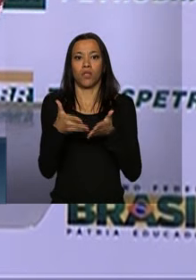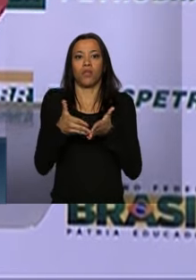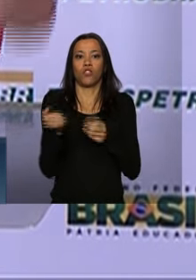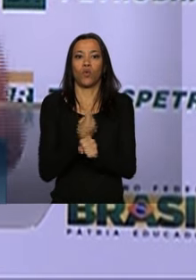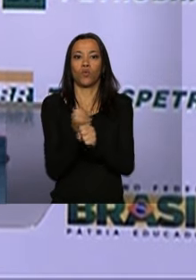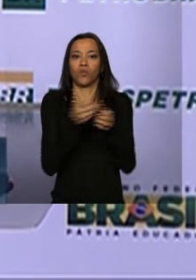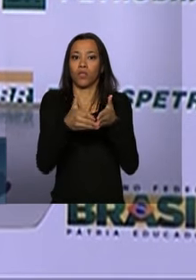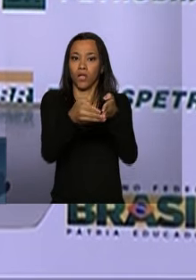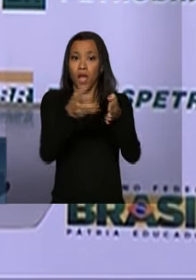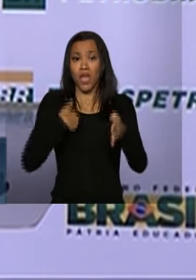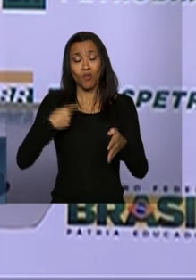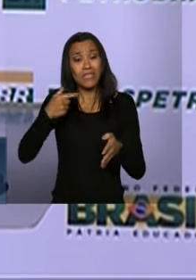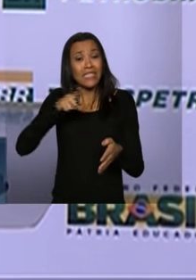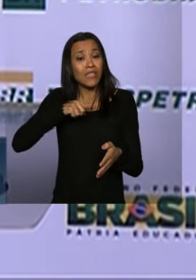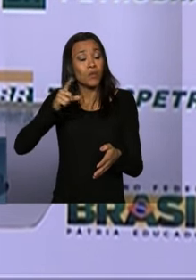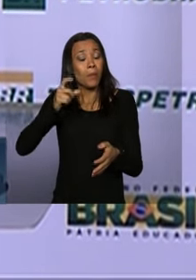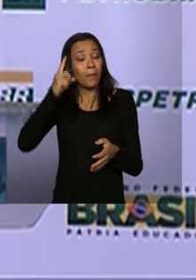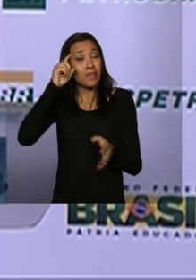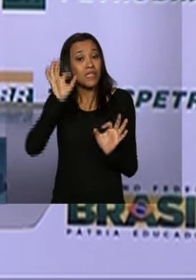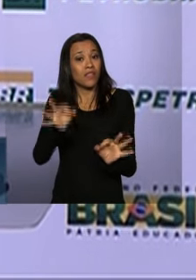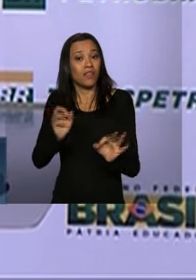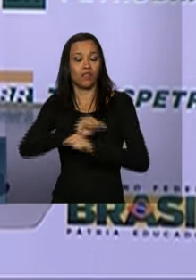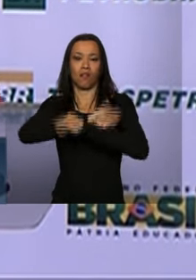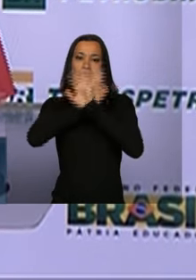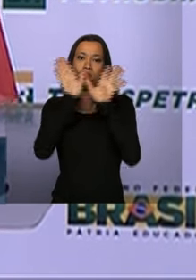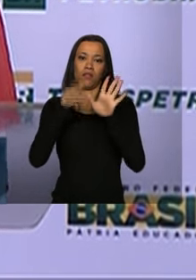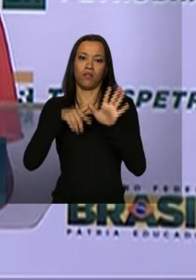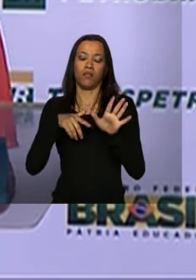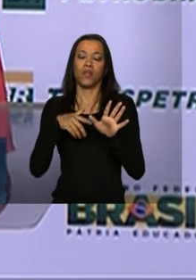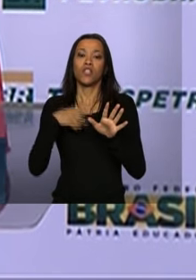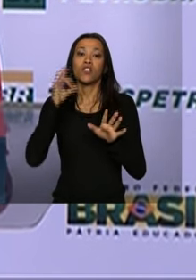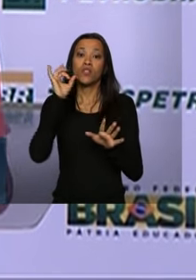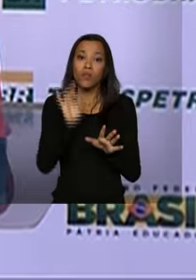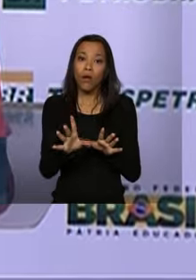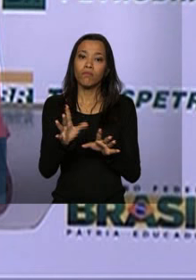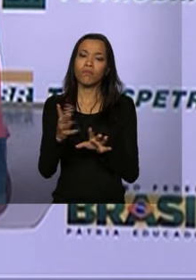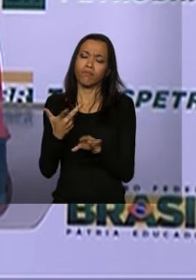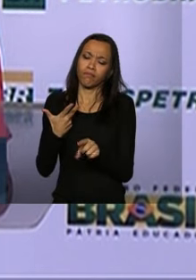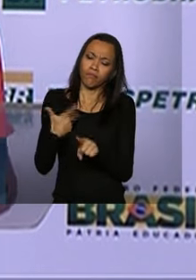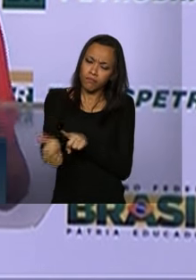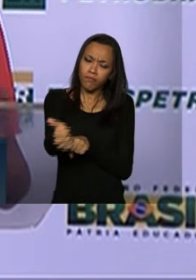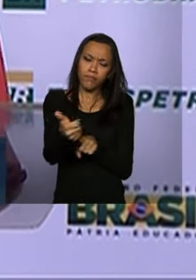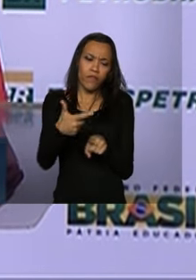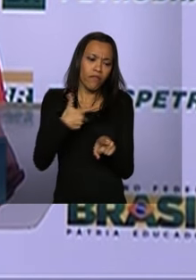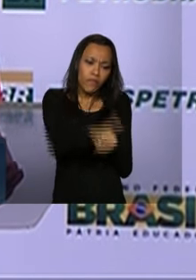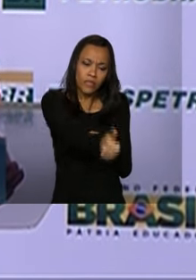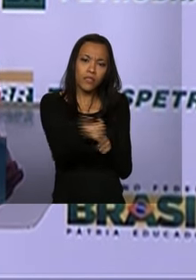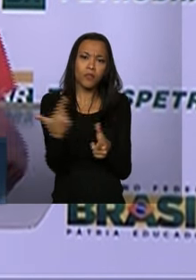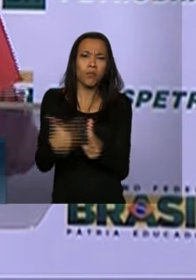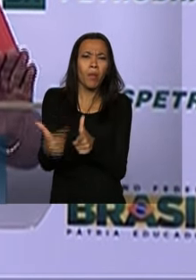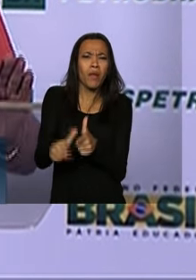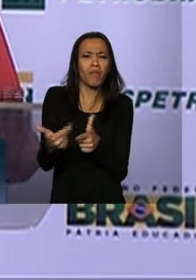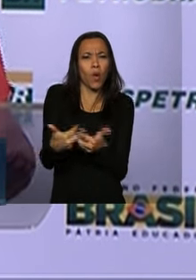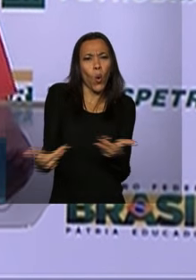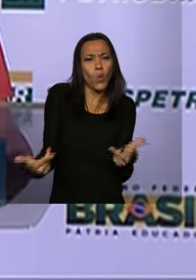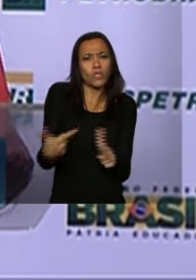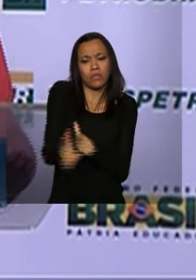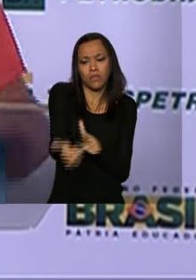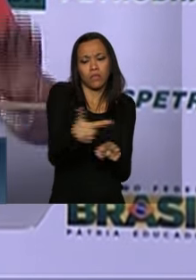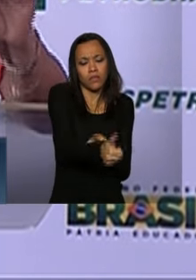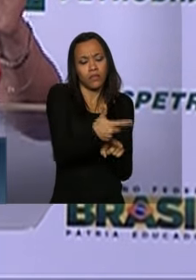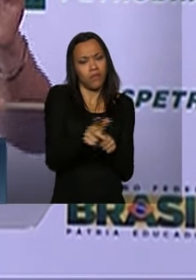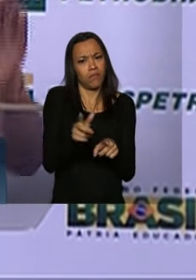tenho perfeita clareza que só superando obstáculos a gente